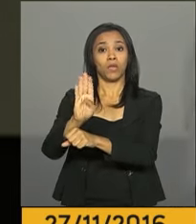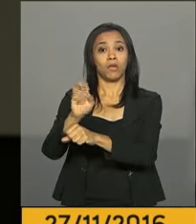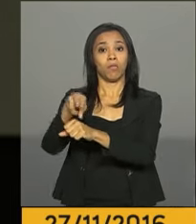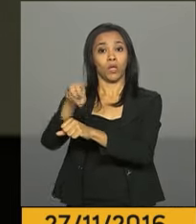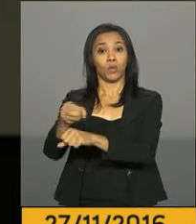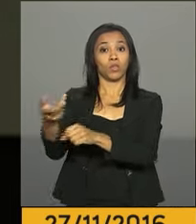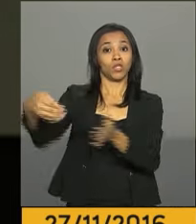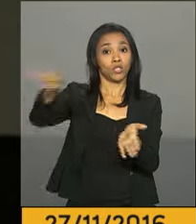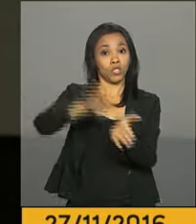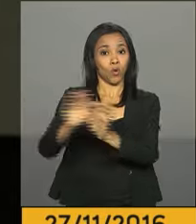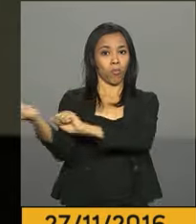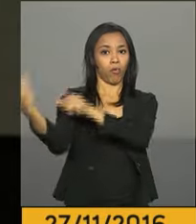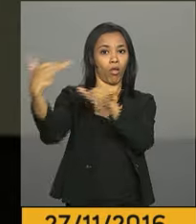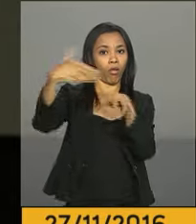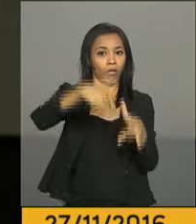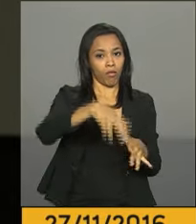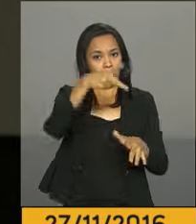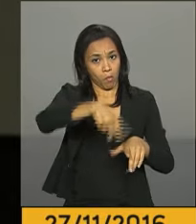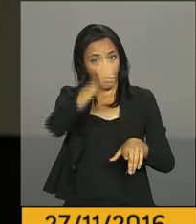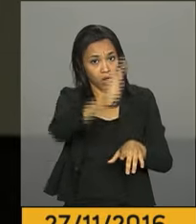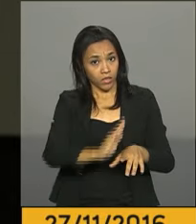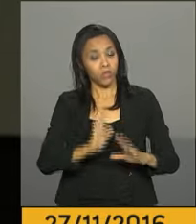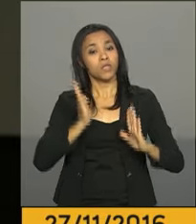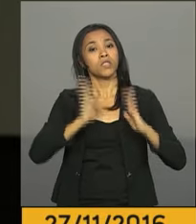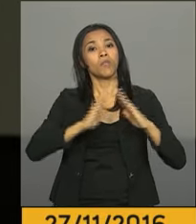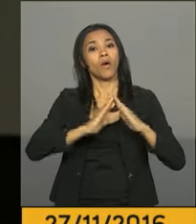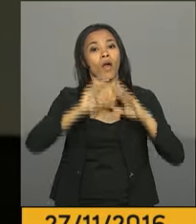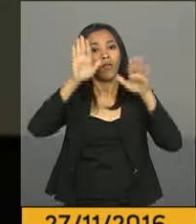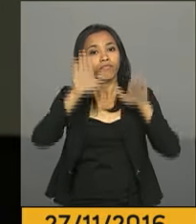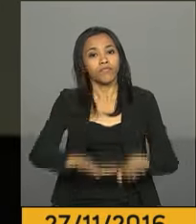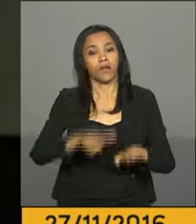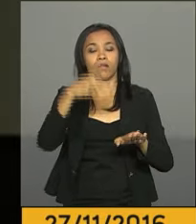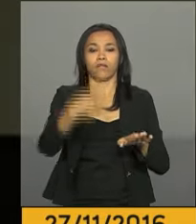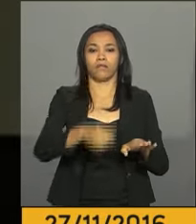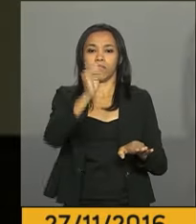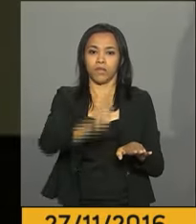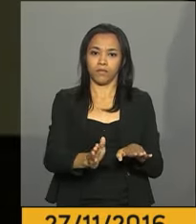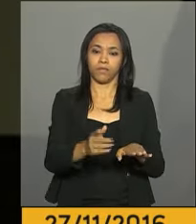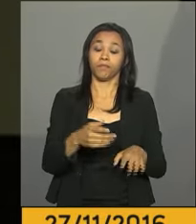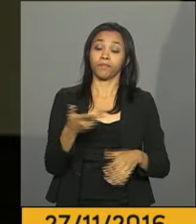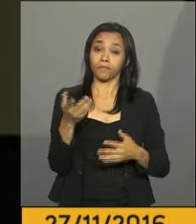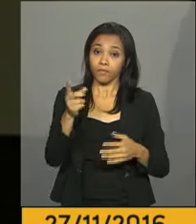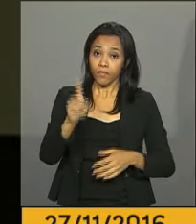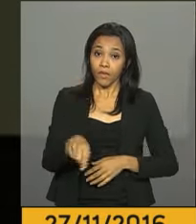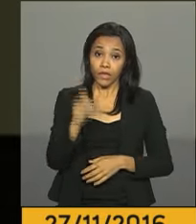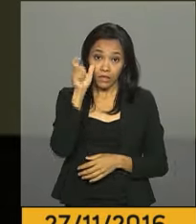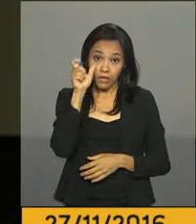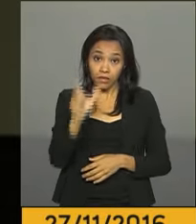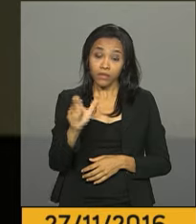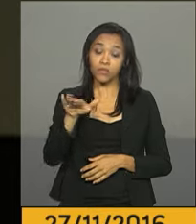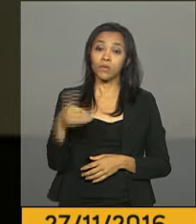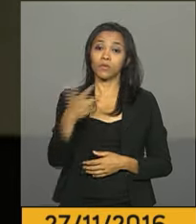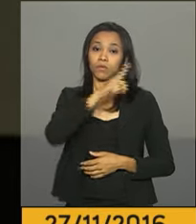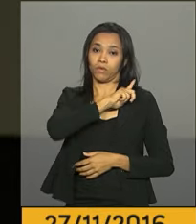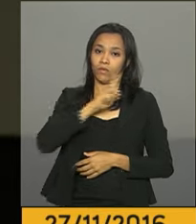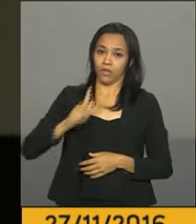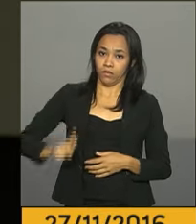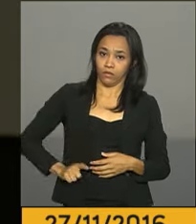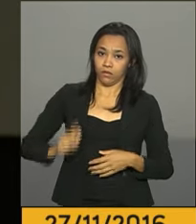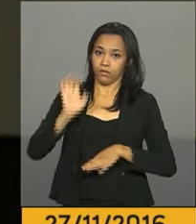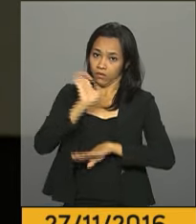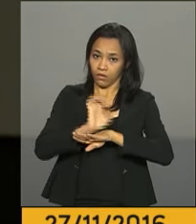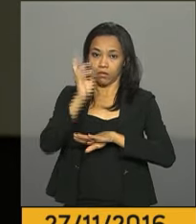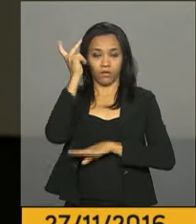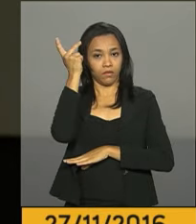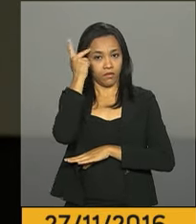Aqui se instalaram em definitivo. E é interessante quando o governador Geraldo Alckmin menciona o fato que eu